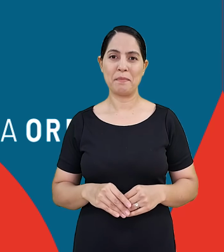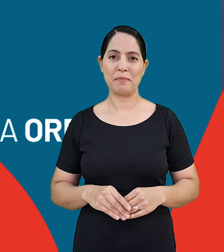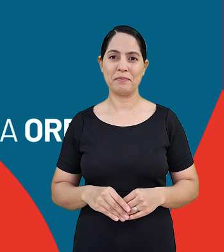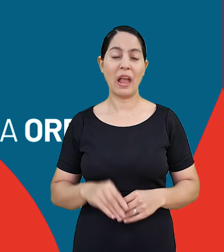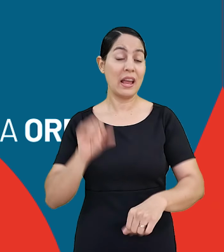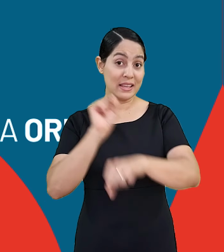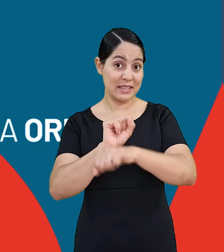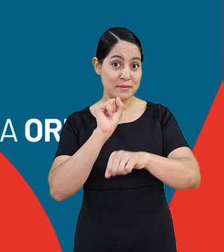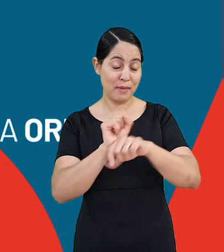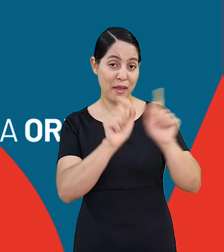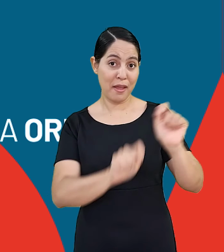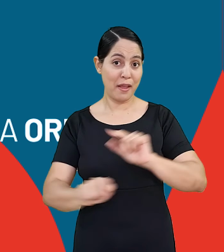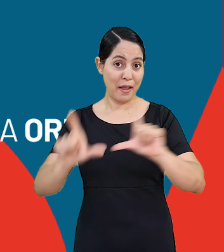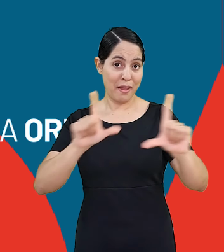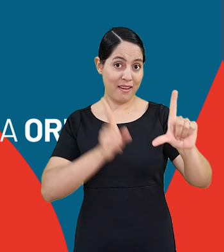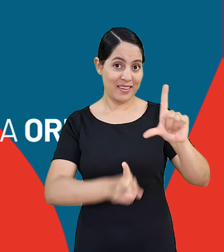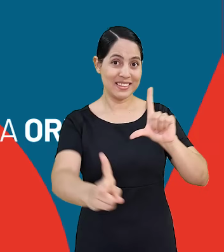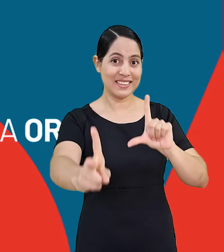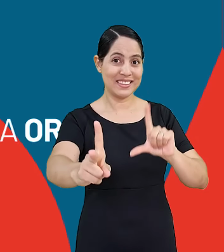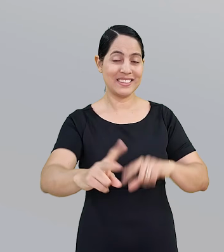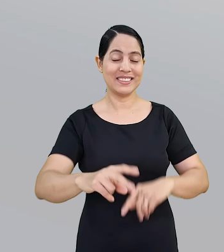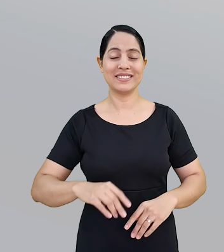Voltamos em instantes. Não saia daí.